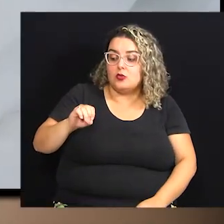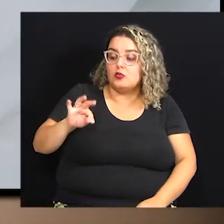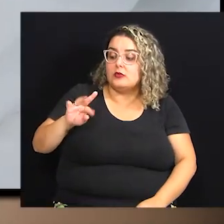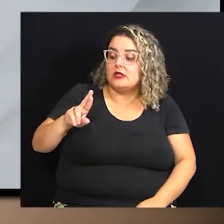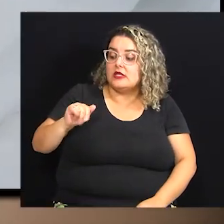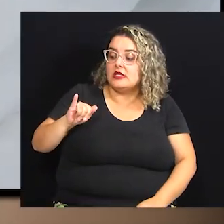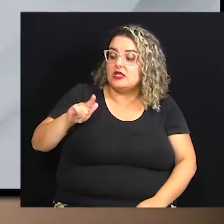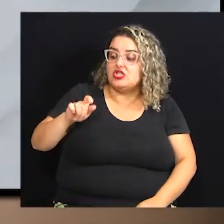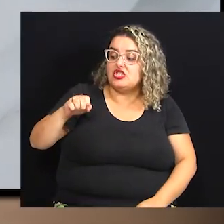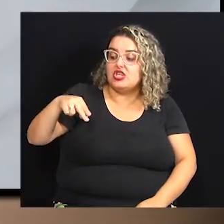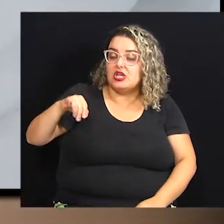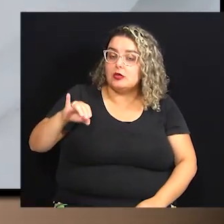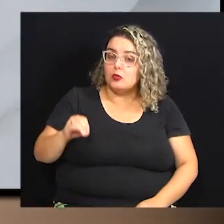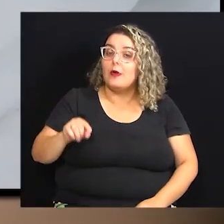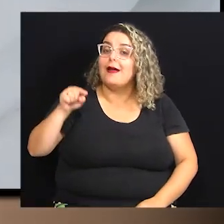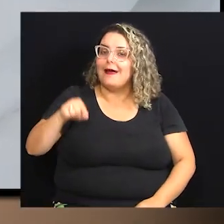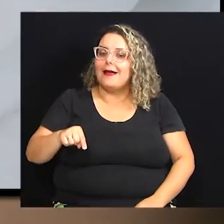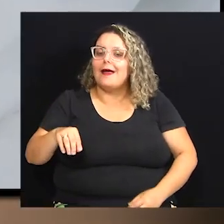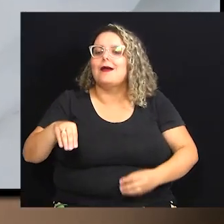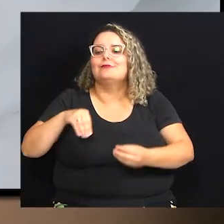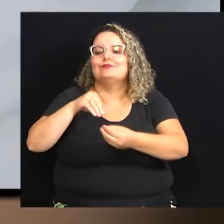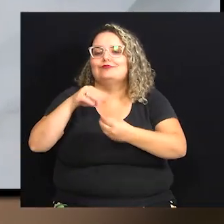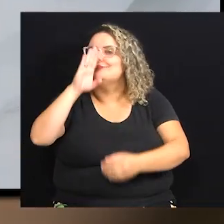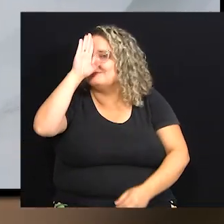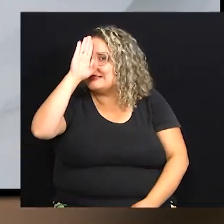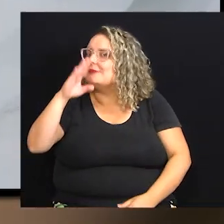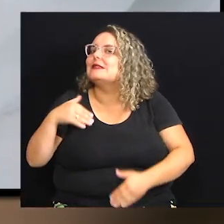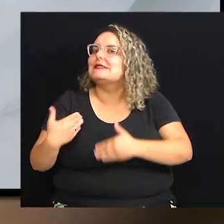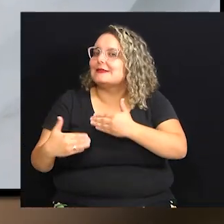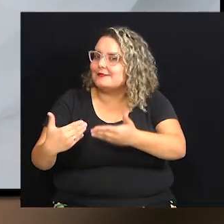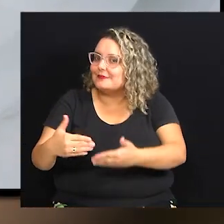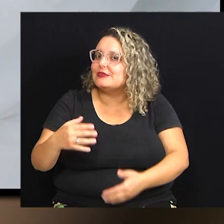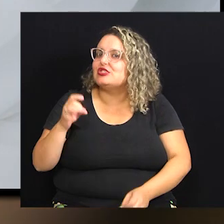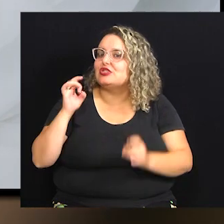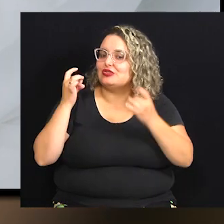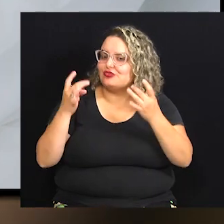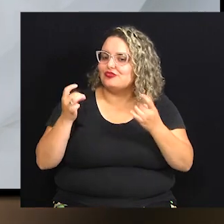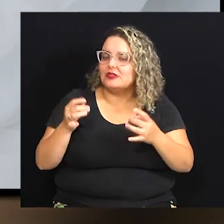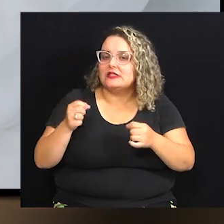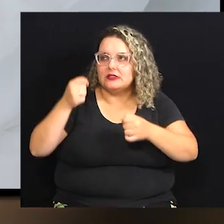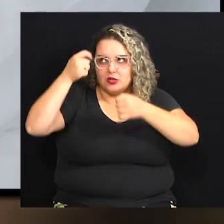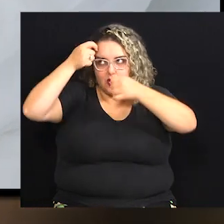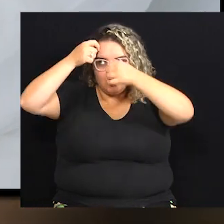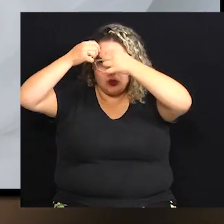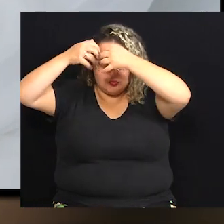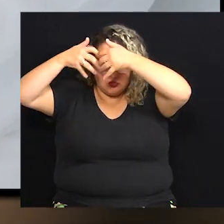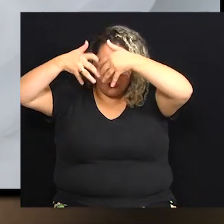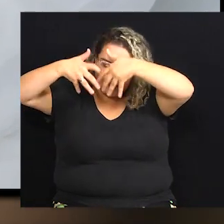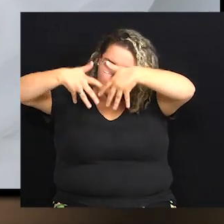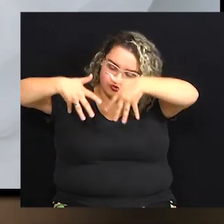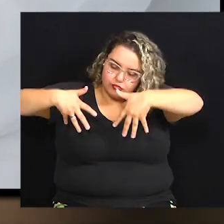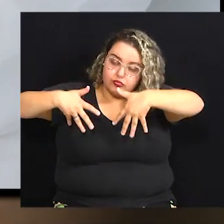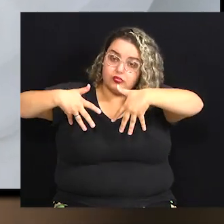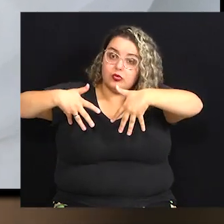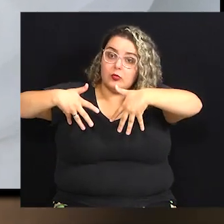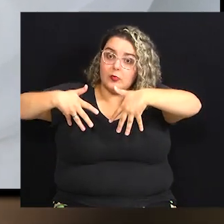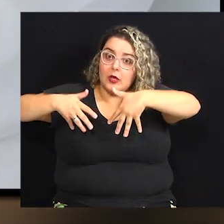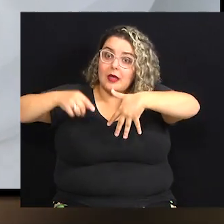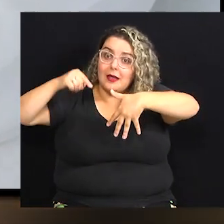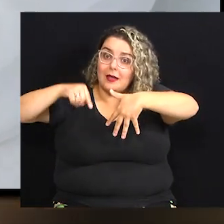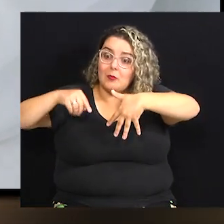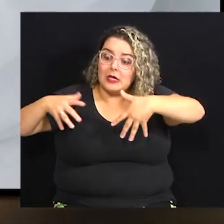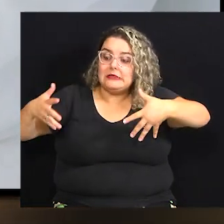trigêmeo. O gânglio do nervo trigêmeo é um dos grandes envolvidos nesse processo, e essas terminações do trigêmeo, elas